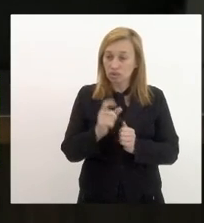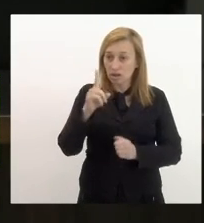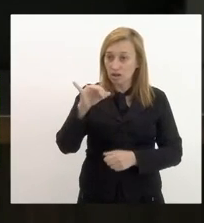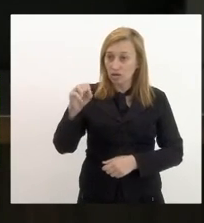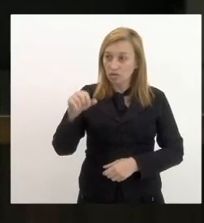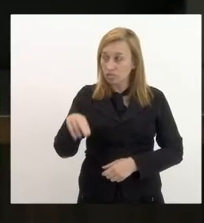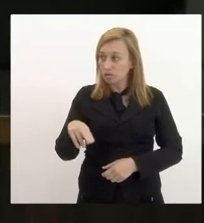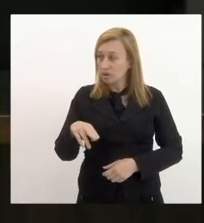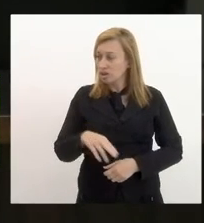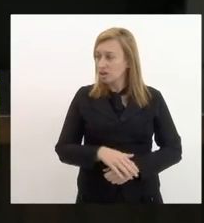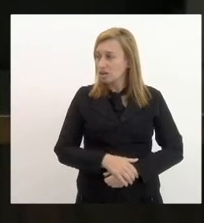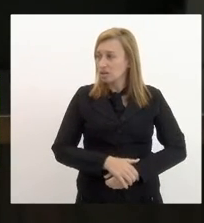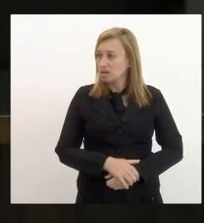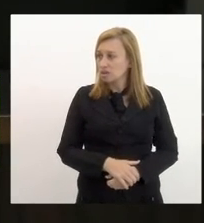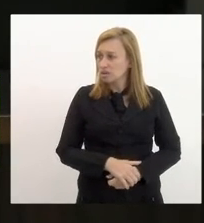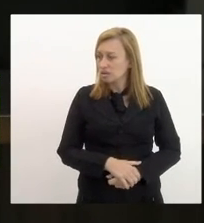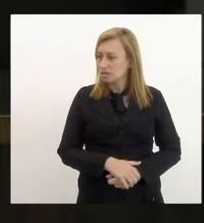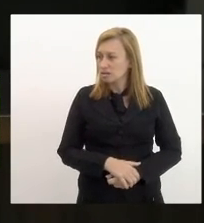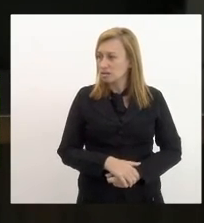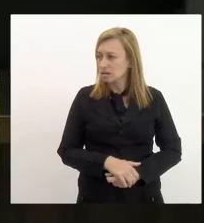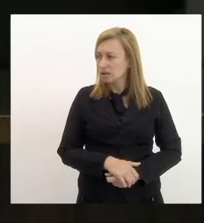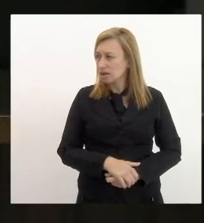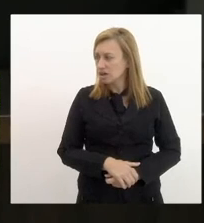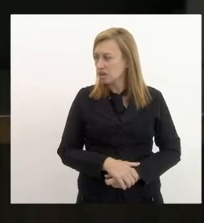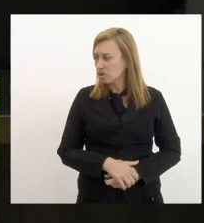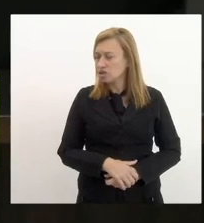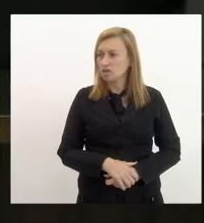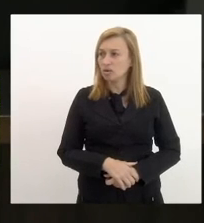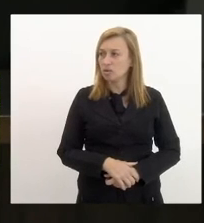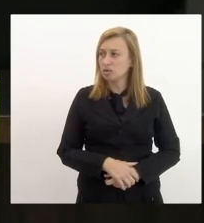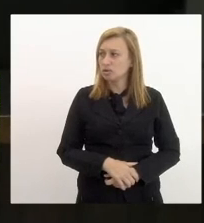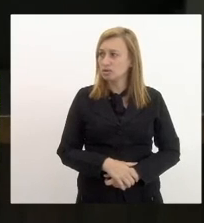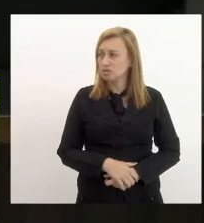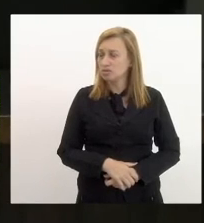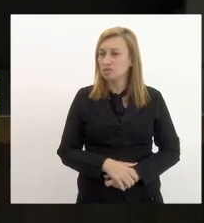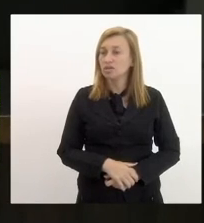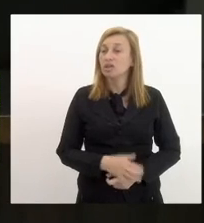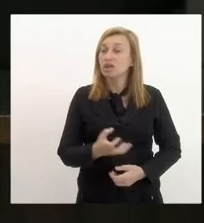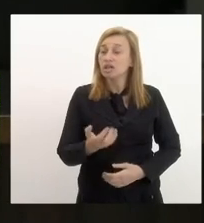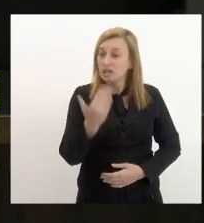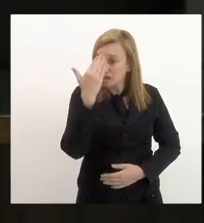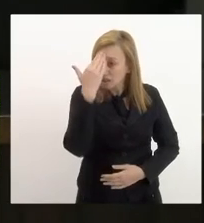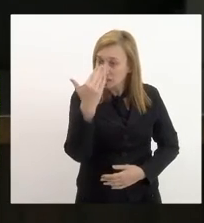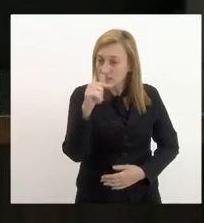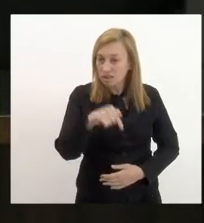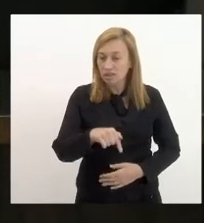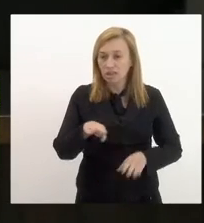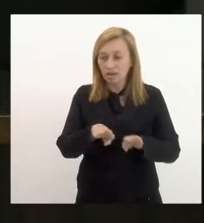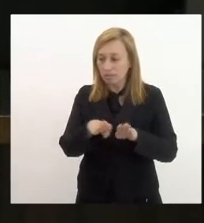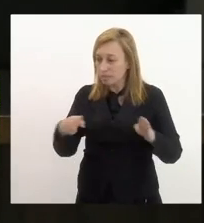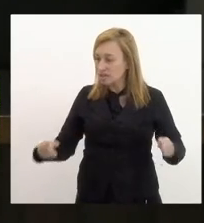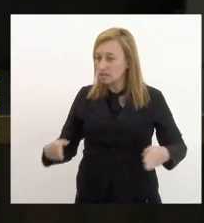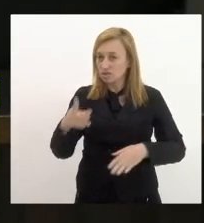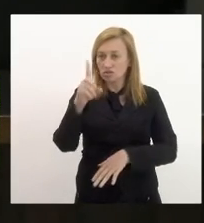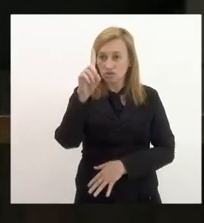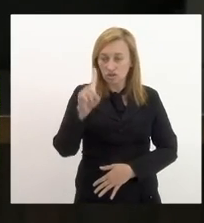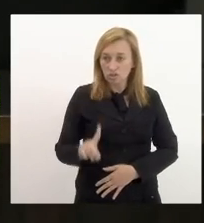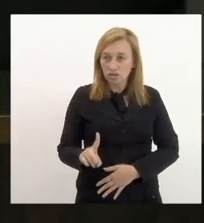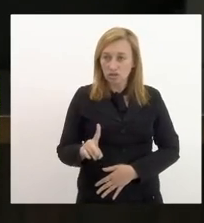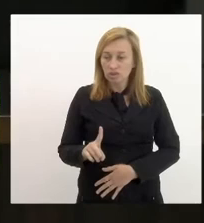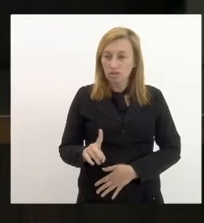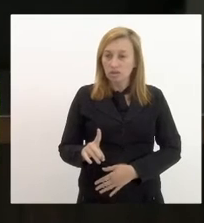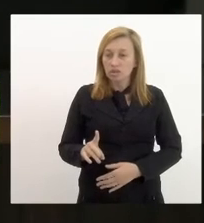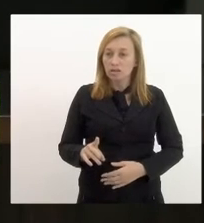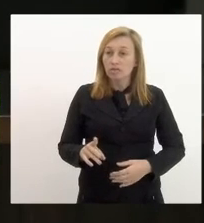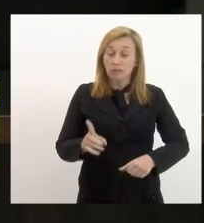Luiz Pereira por favor eu queria agradecer aqui a mesa diretora que